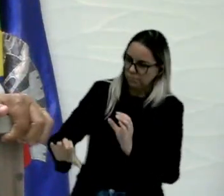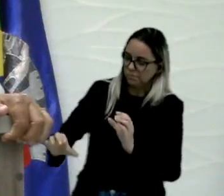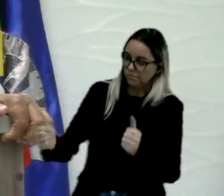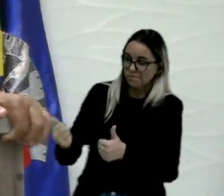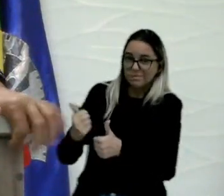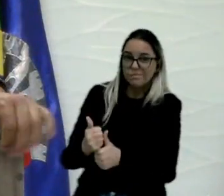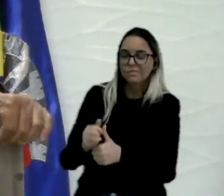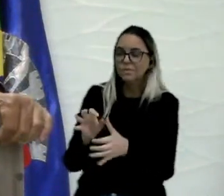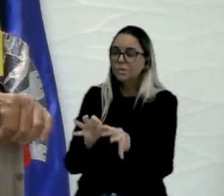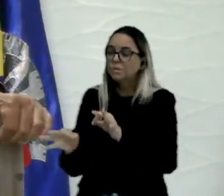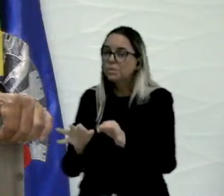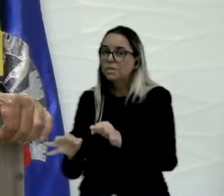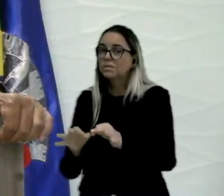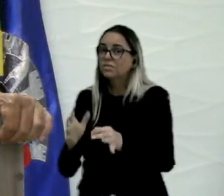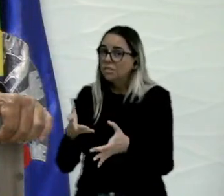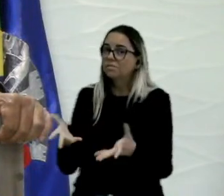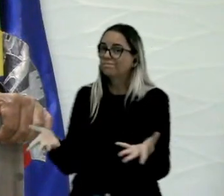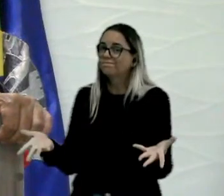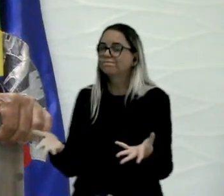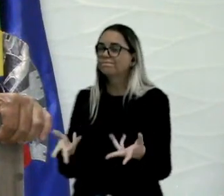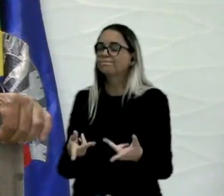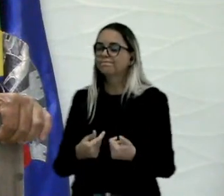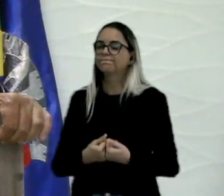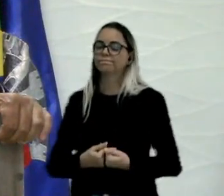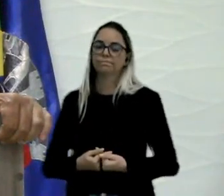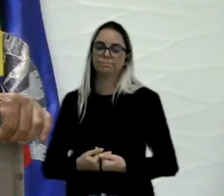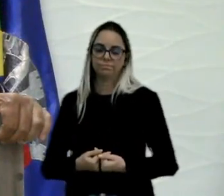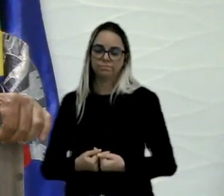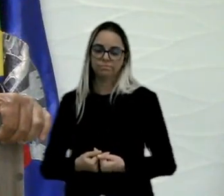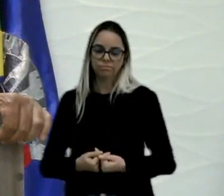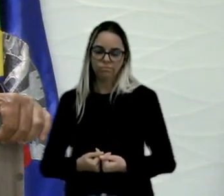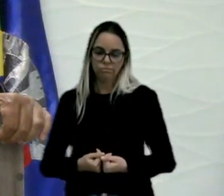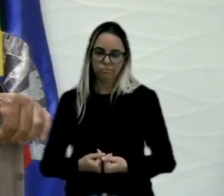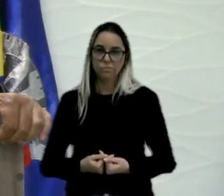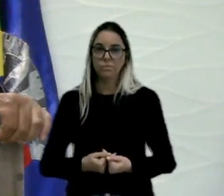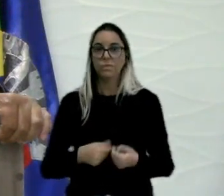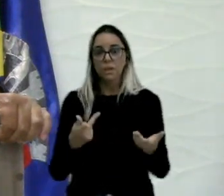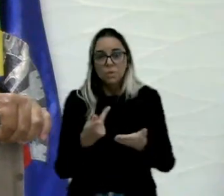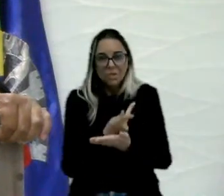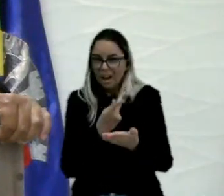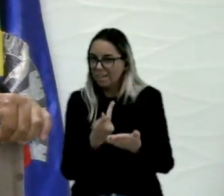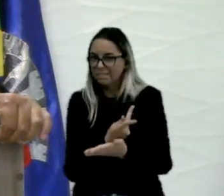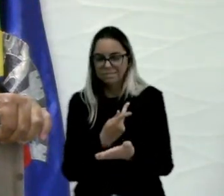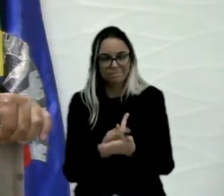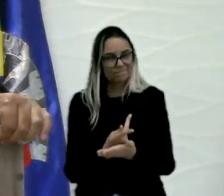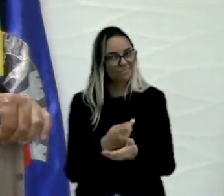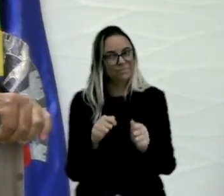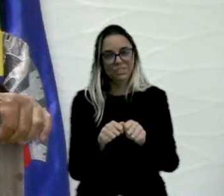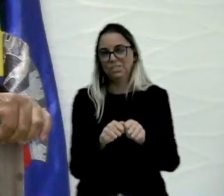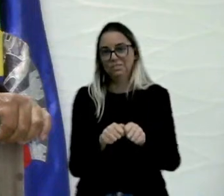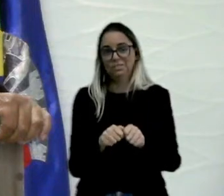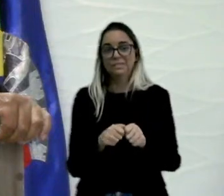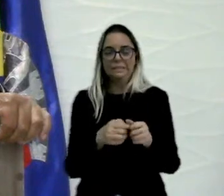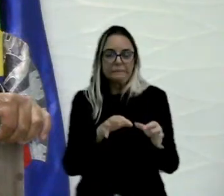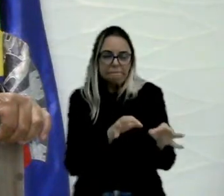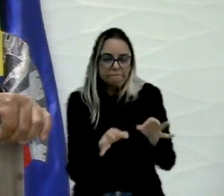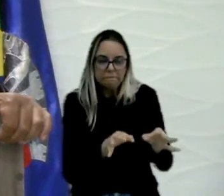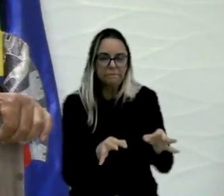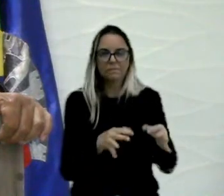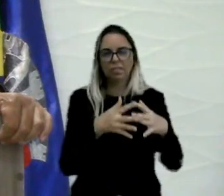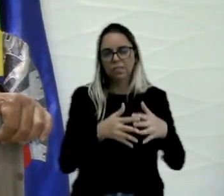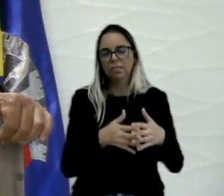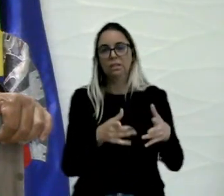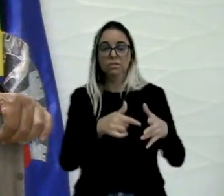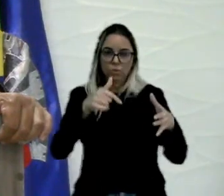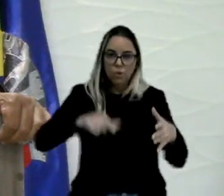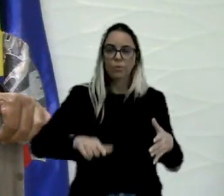botar por ali fizeram uma coisa errada não fizeram direito tá afundando de novo fizeram de